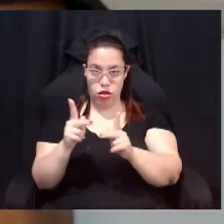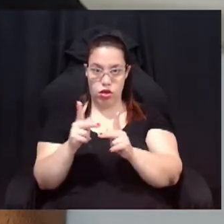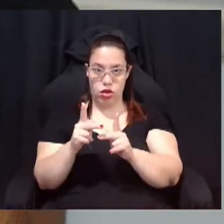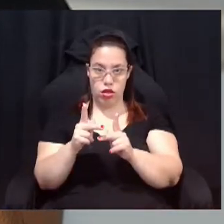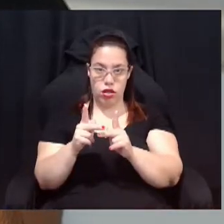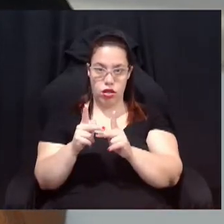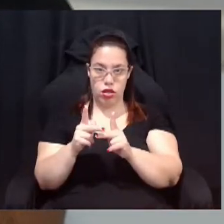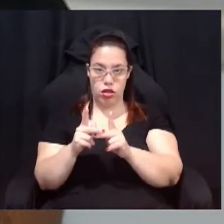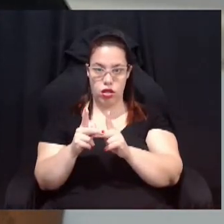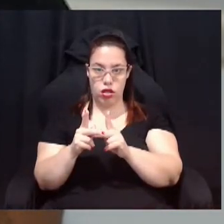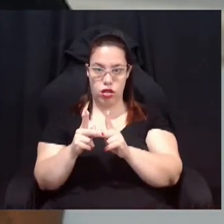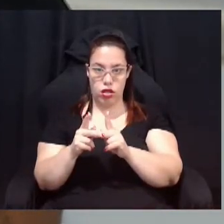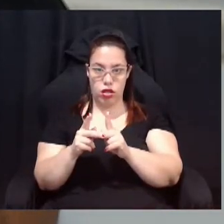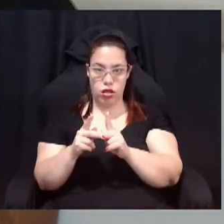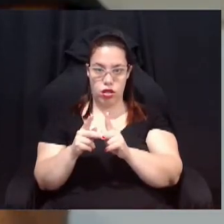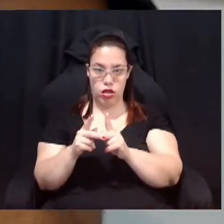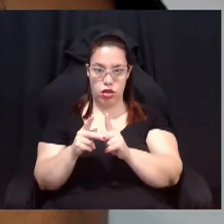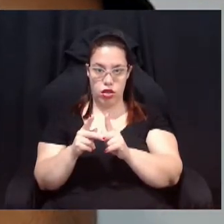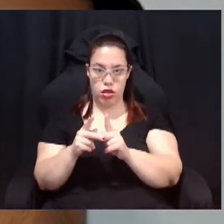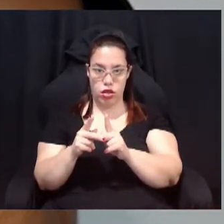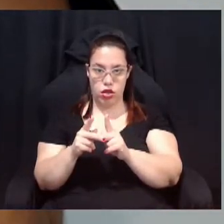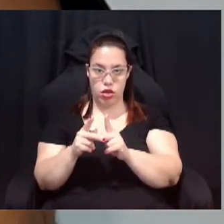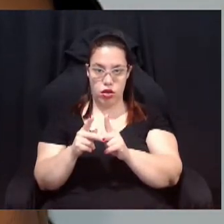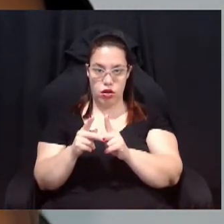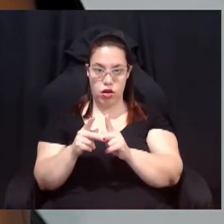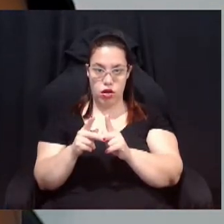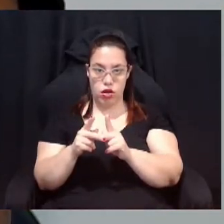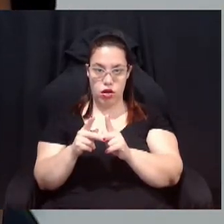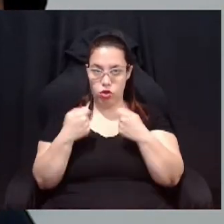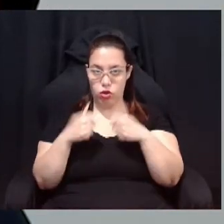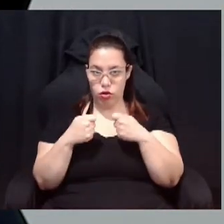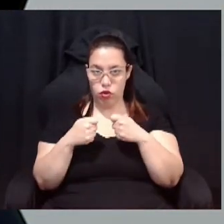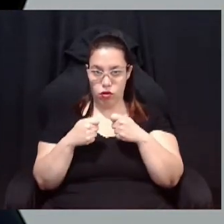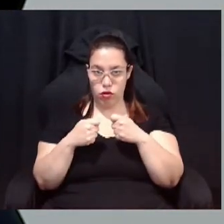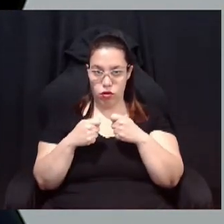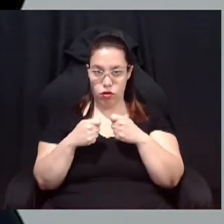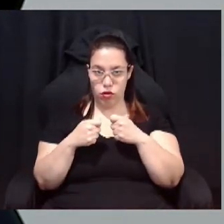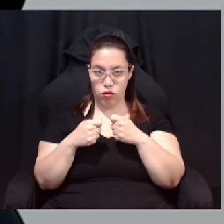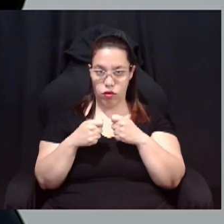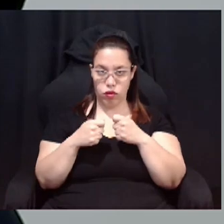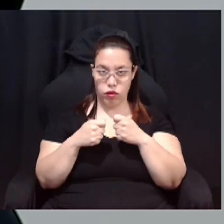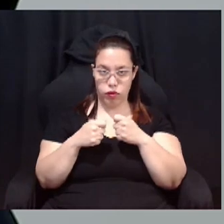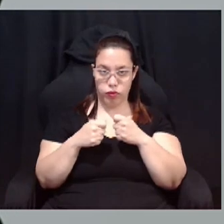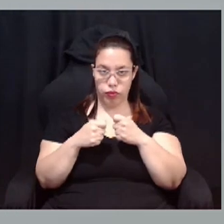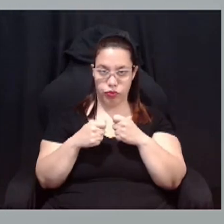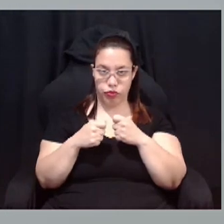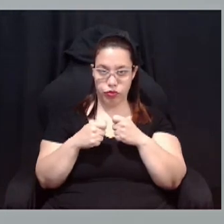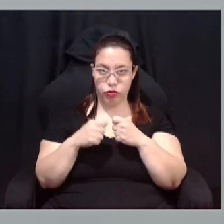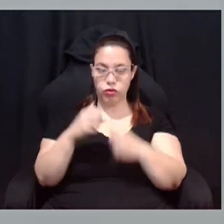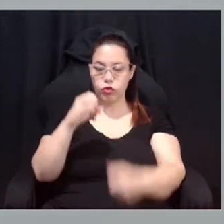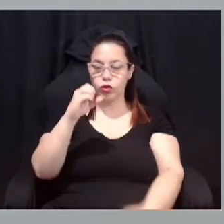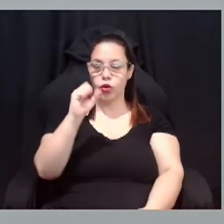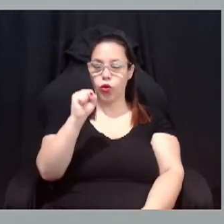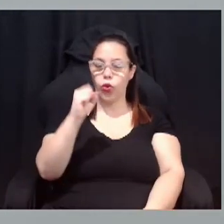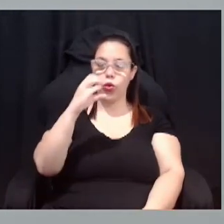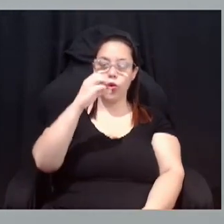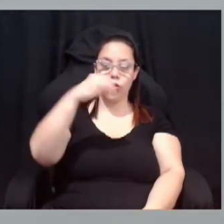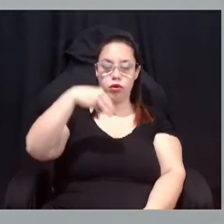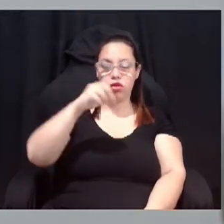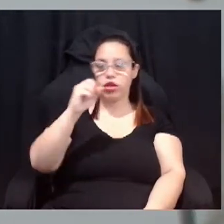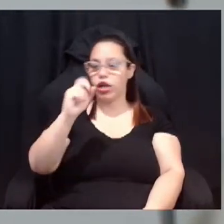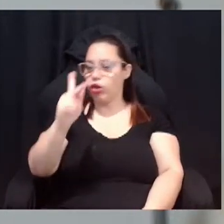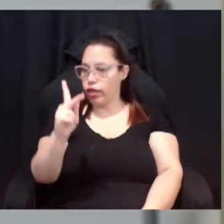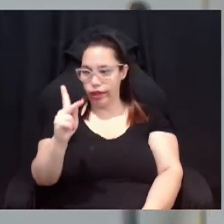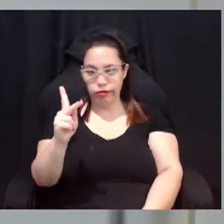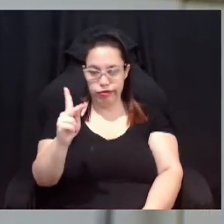perninha menor, que é o que a gente pode considerar mais válido, tá? 8 centímetros, já tá bom. E